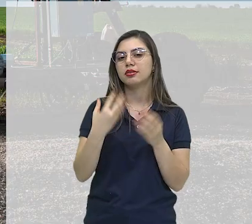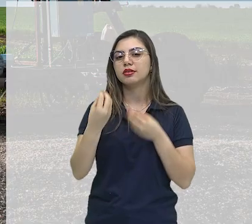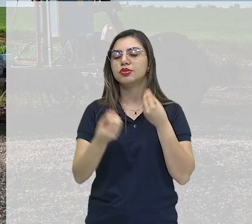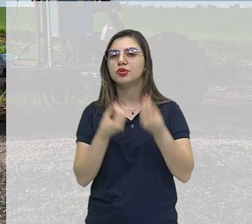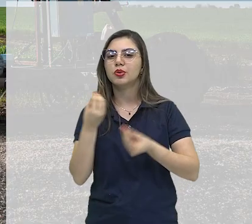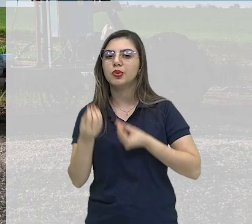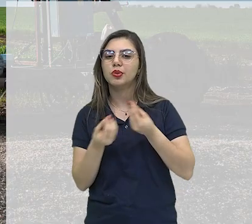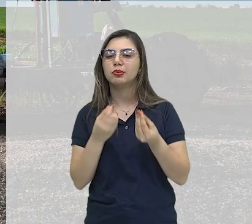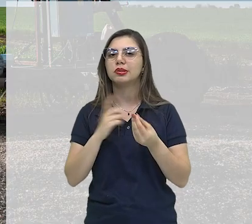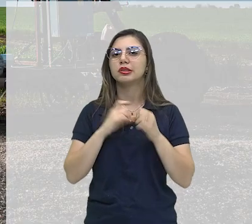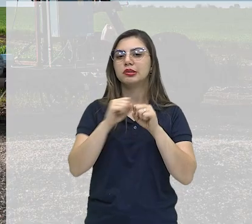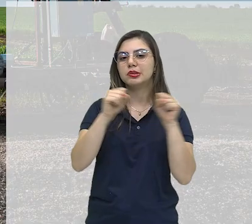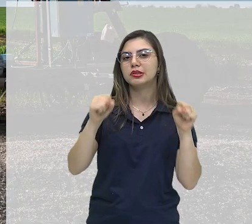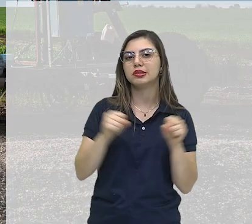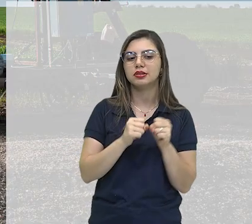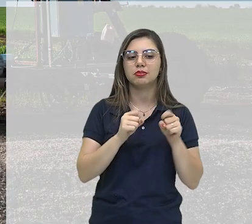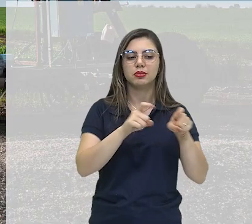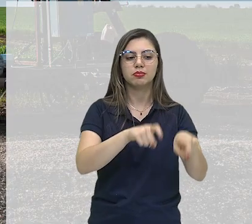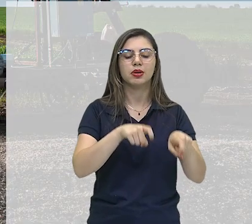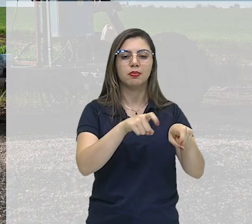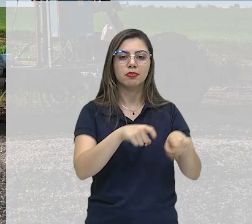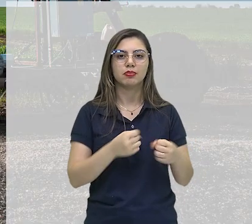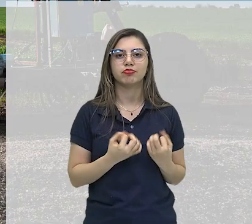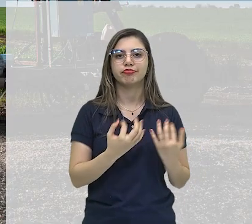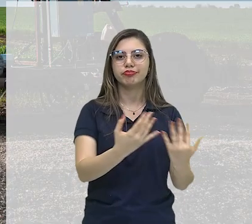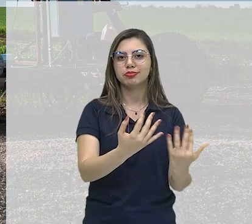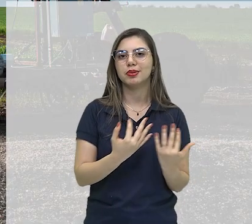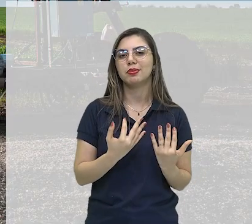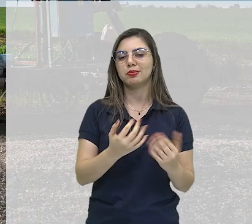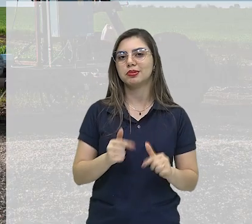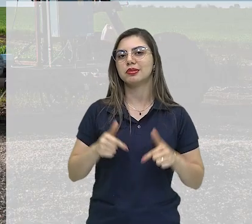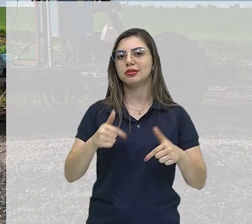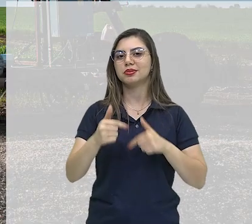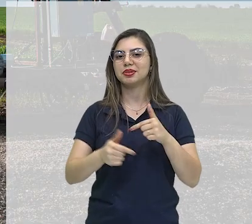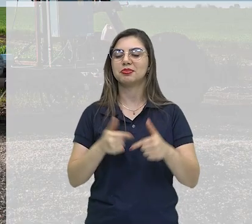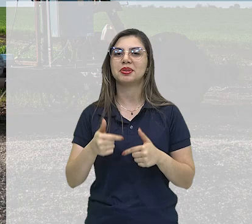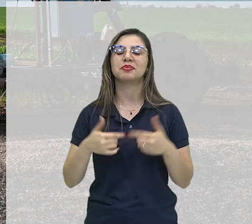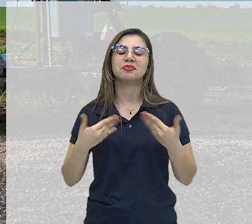é que funcionam os sistemas agrícolas e as atividades